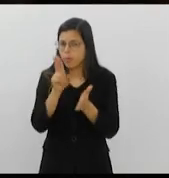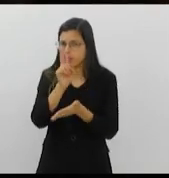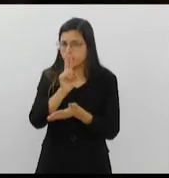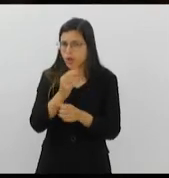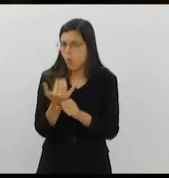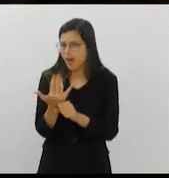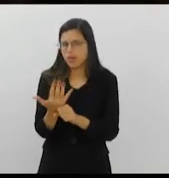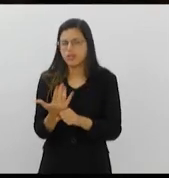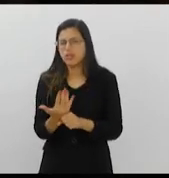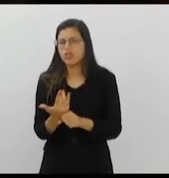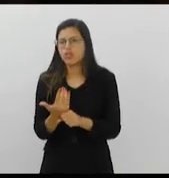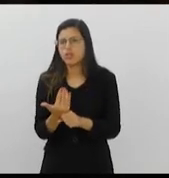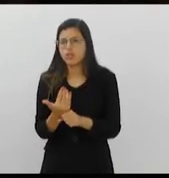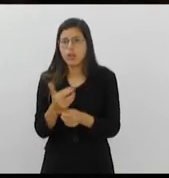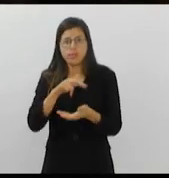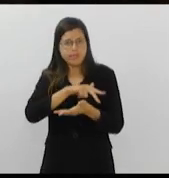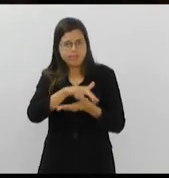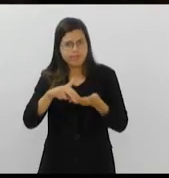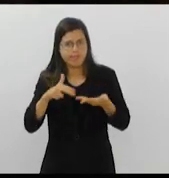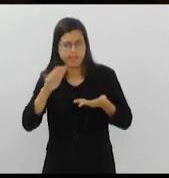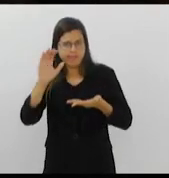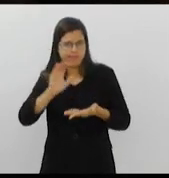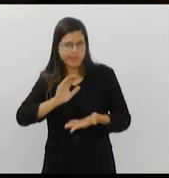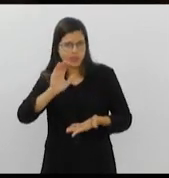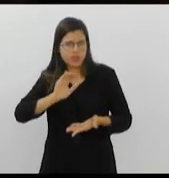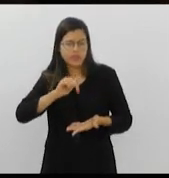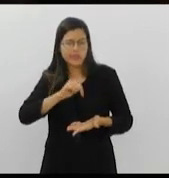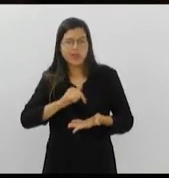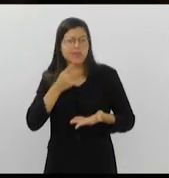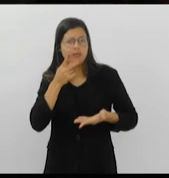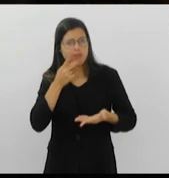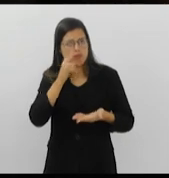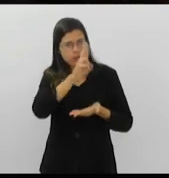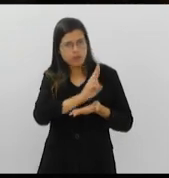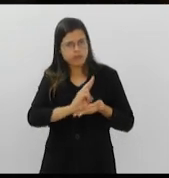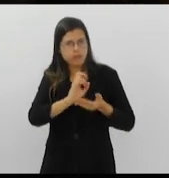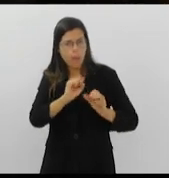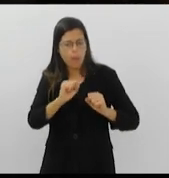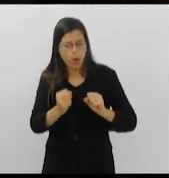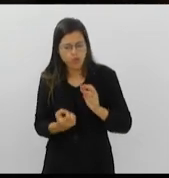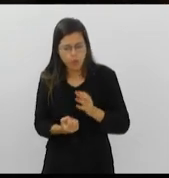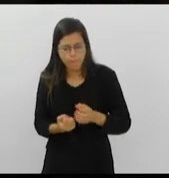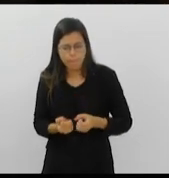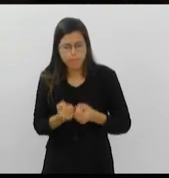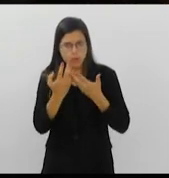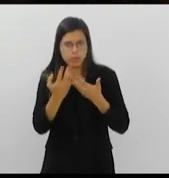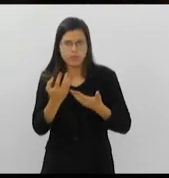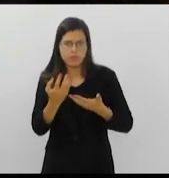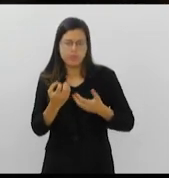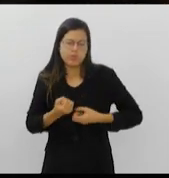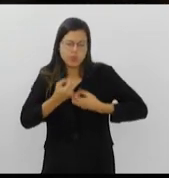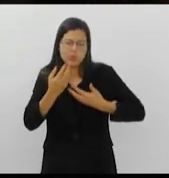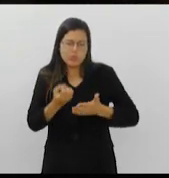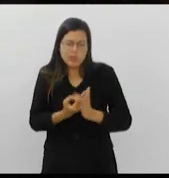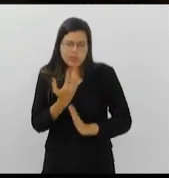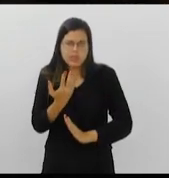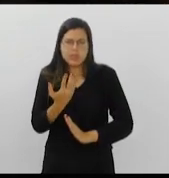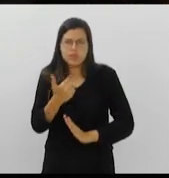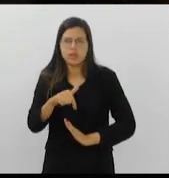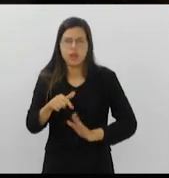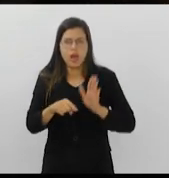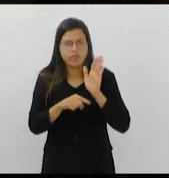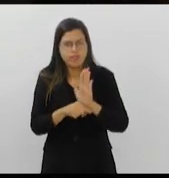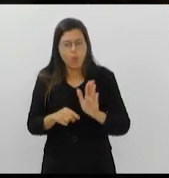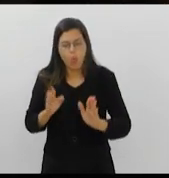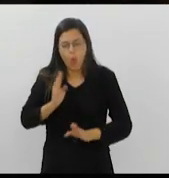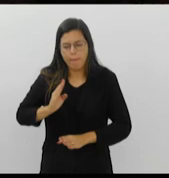é dessa diversificação científica que a gente está falando que a universidade pode produzir a partir da assistência estudantil. Ou seja, não